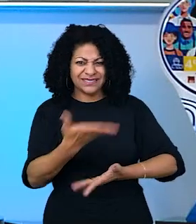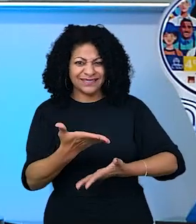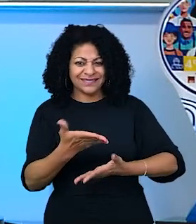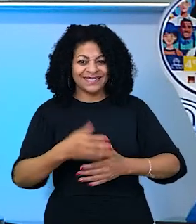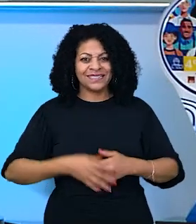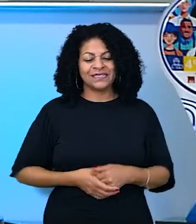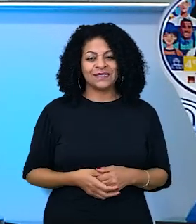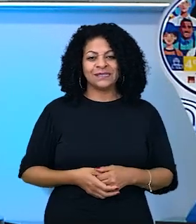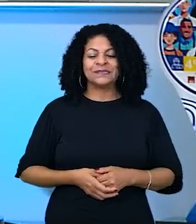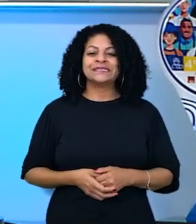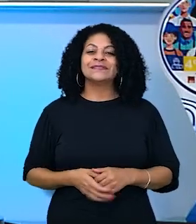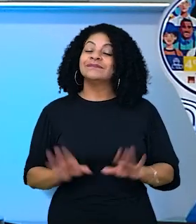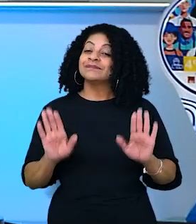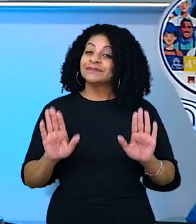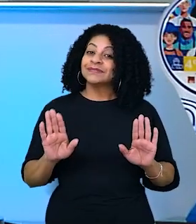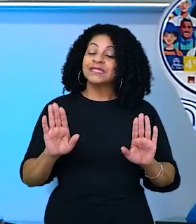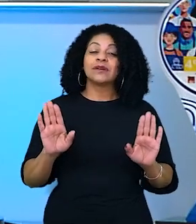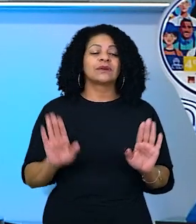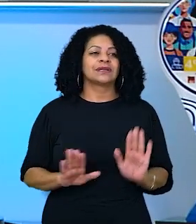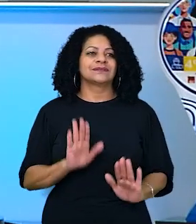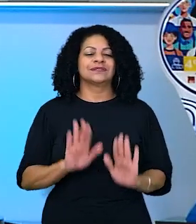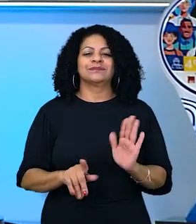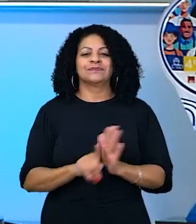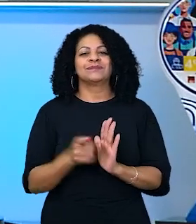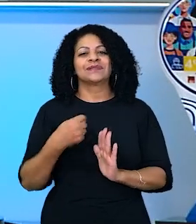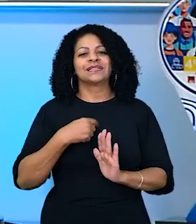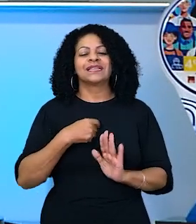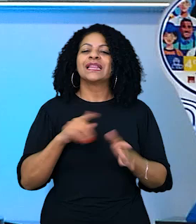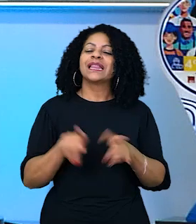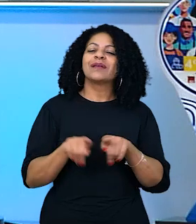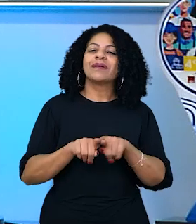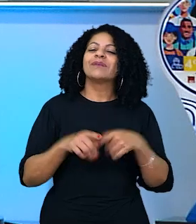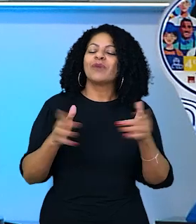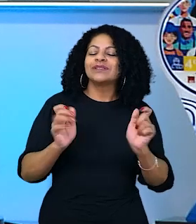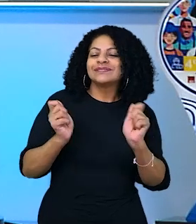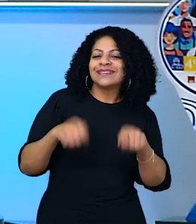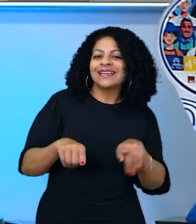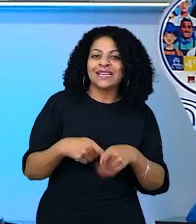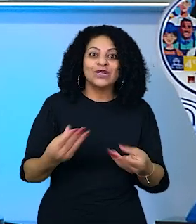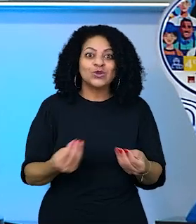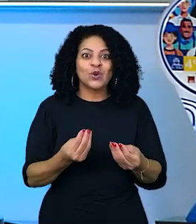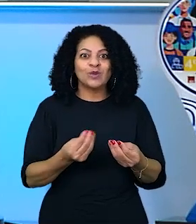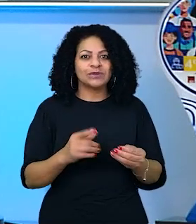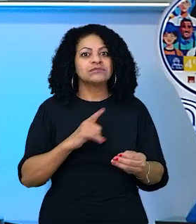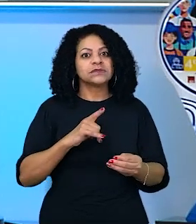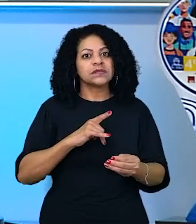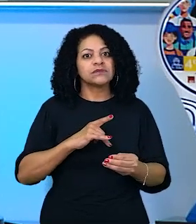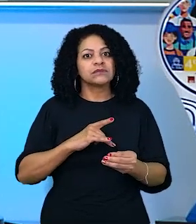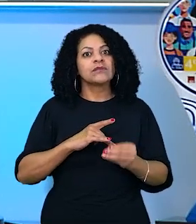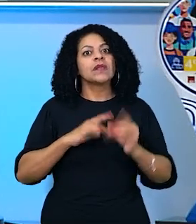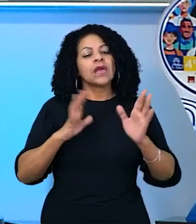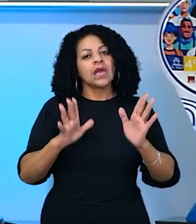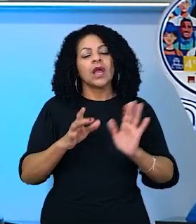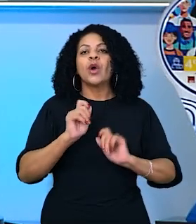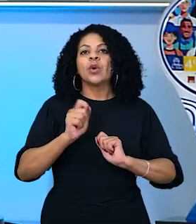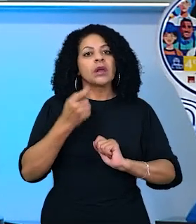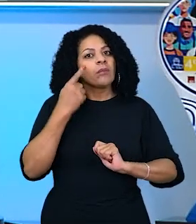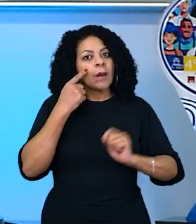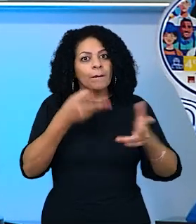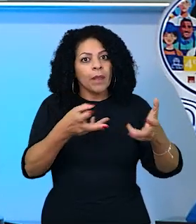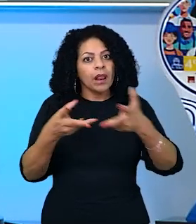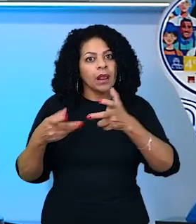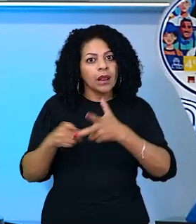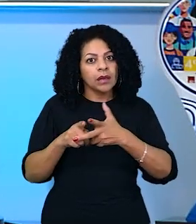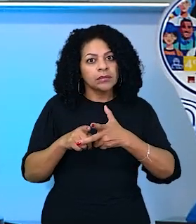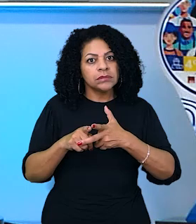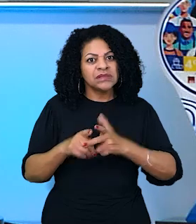que vivenciamos o terceiro grau, por assim dizer, que seria a jurisdição extraordinária, temos aquela tarefa triste de encontrar